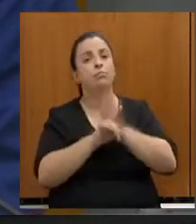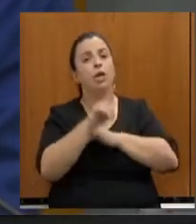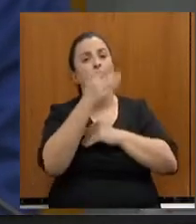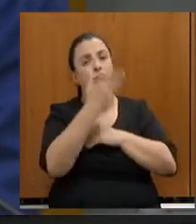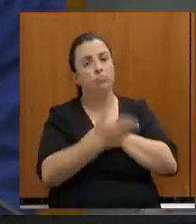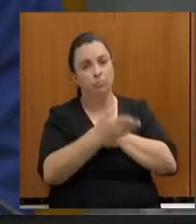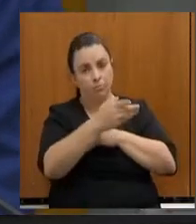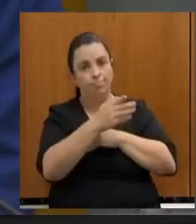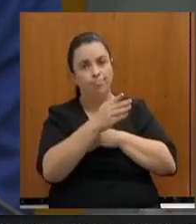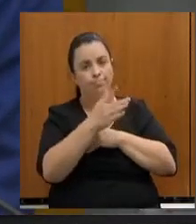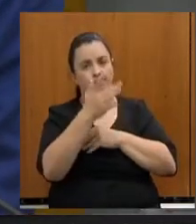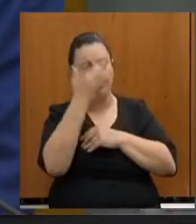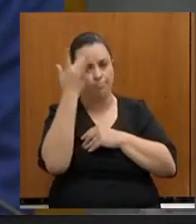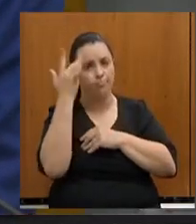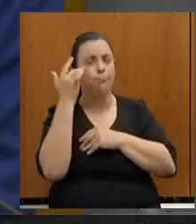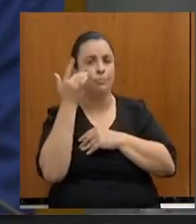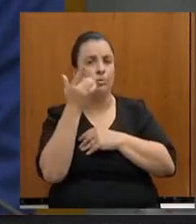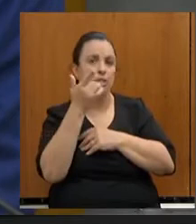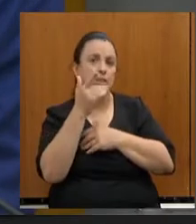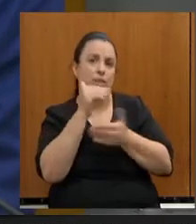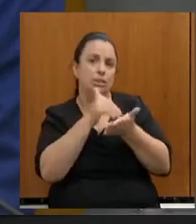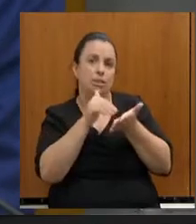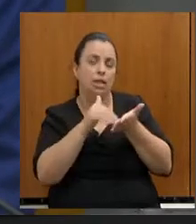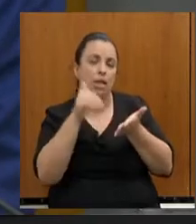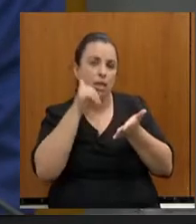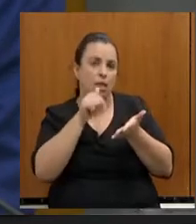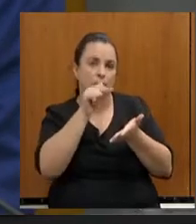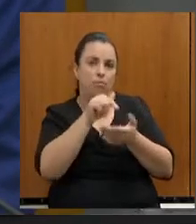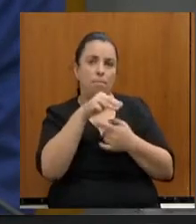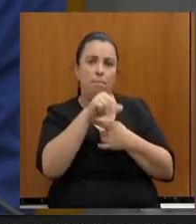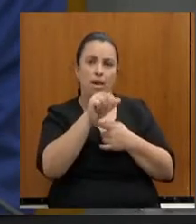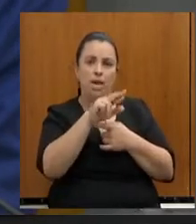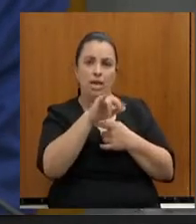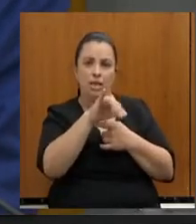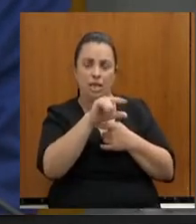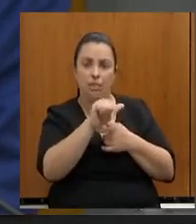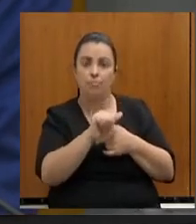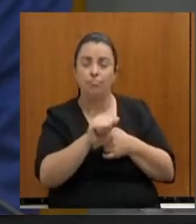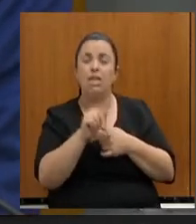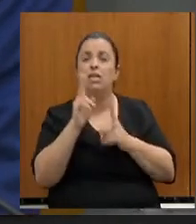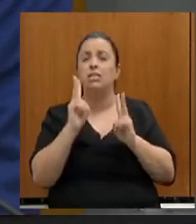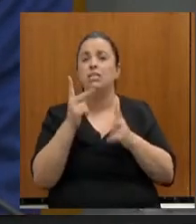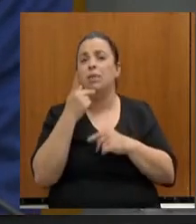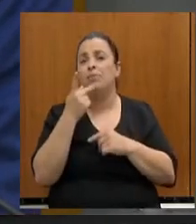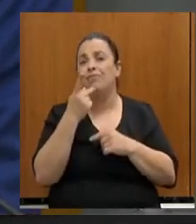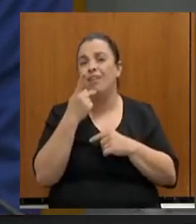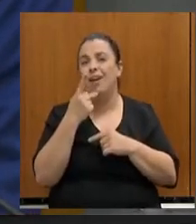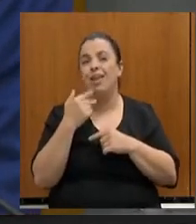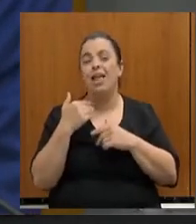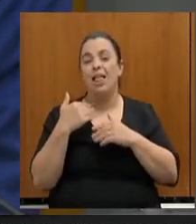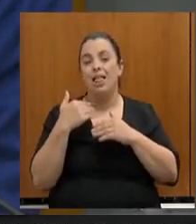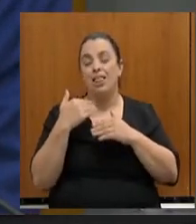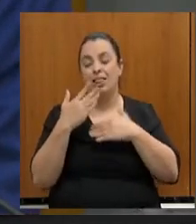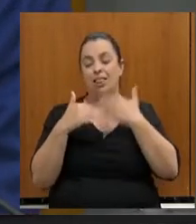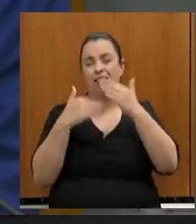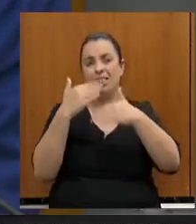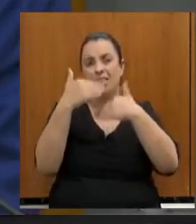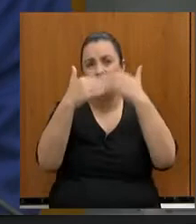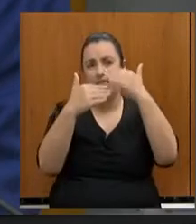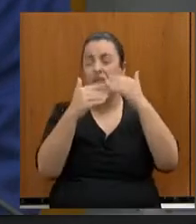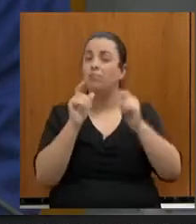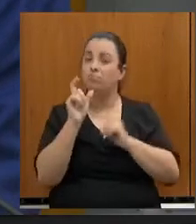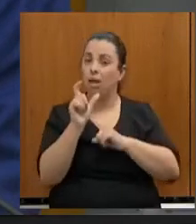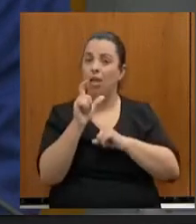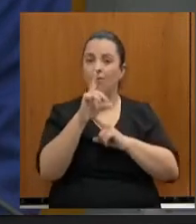toda vez que a gente se e se falar na palavra desenvolvimento né